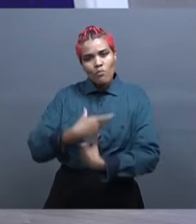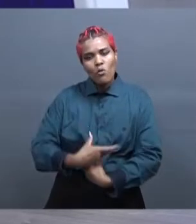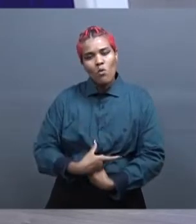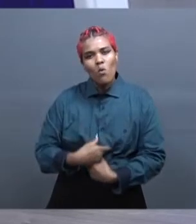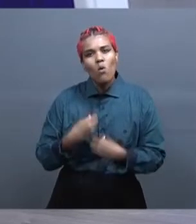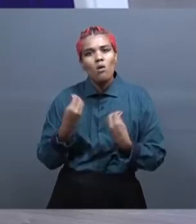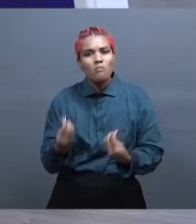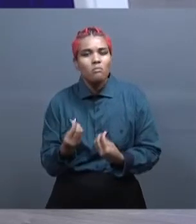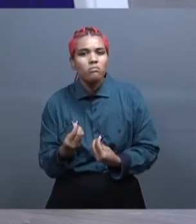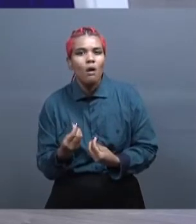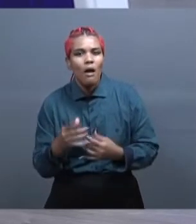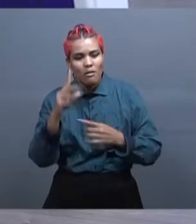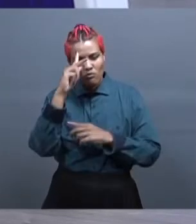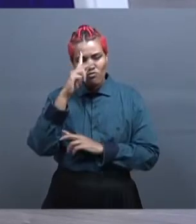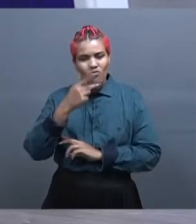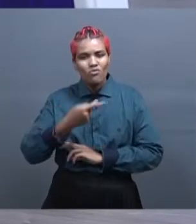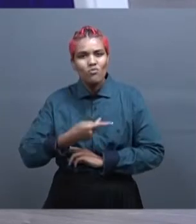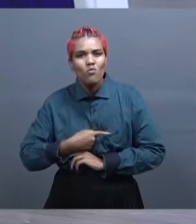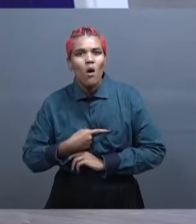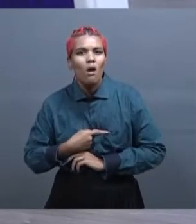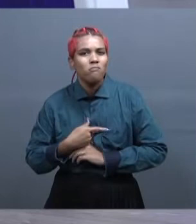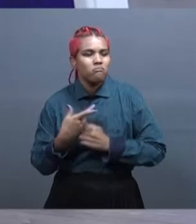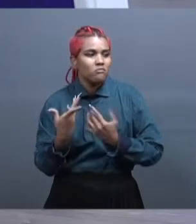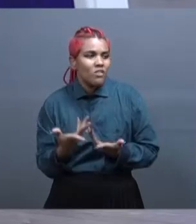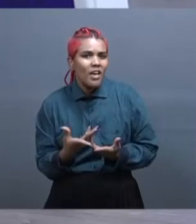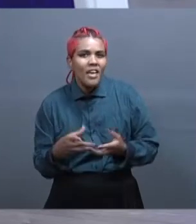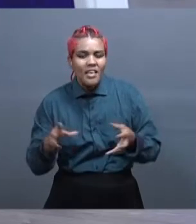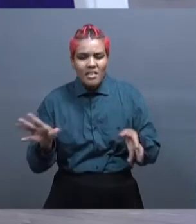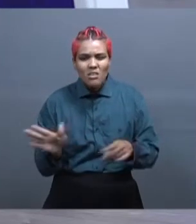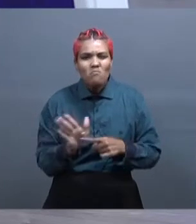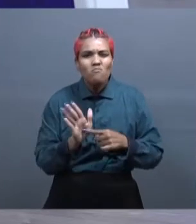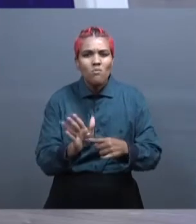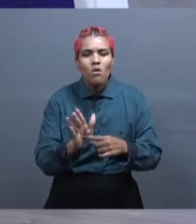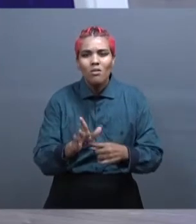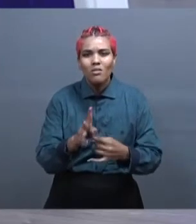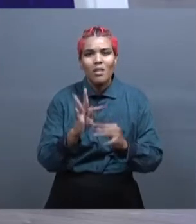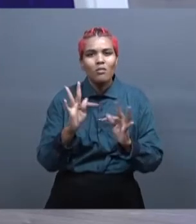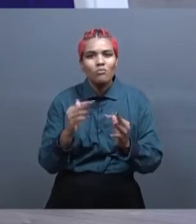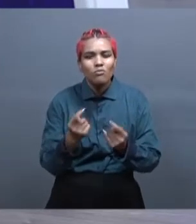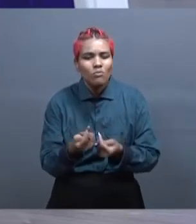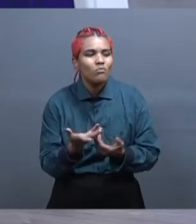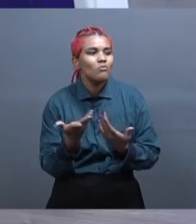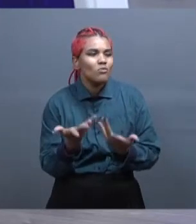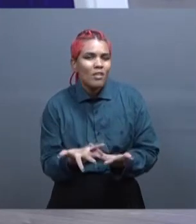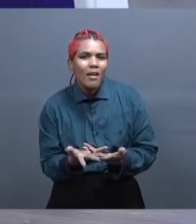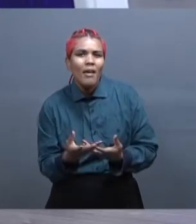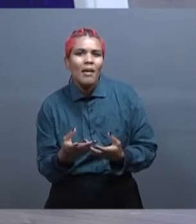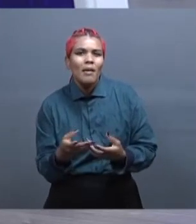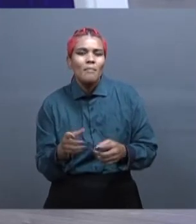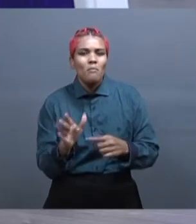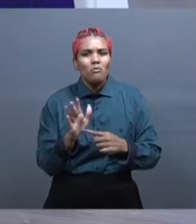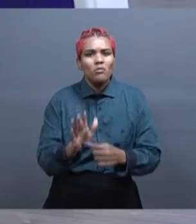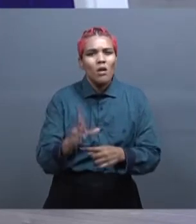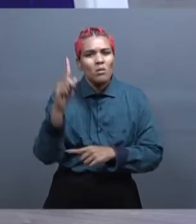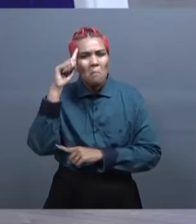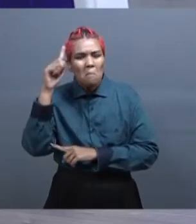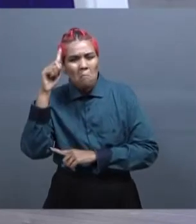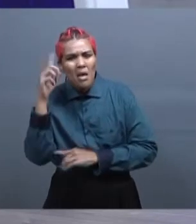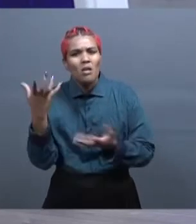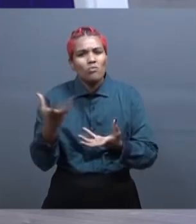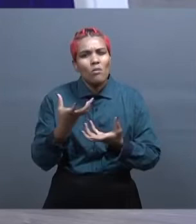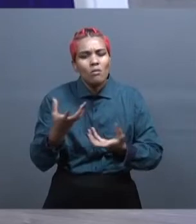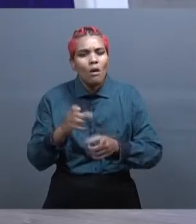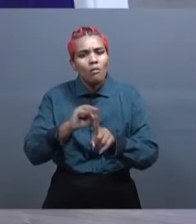prima individual mas que traz muito e agrega muito ao se dizer que o coletivo que se pensam que se quer de uma